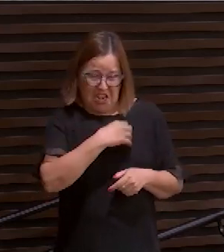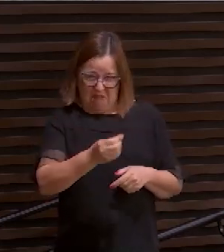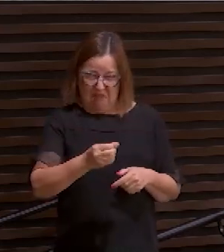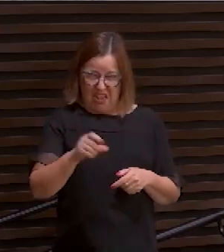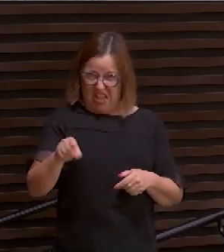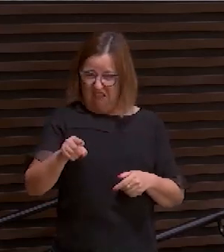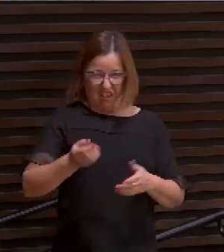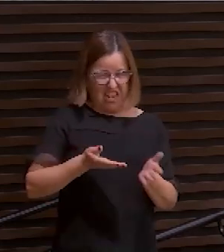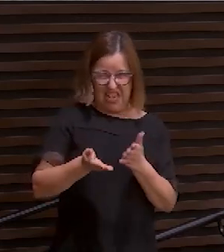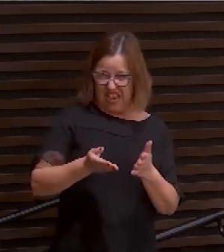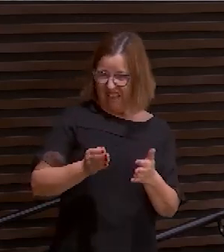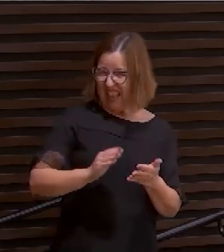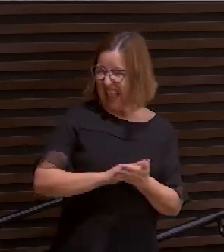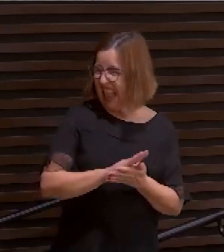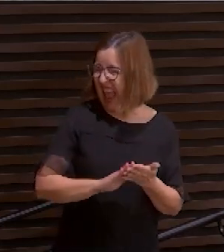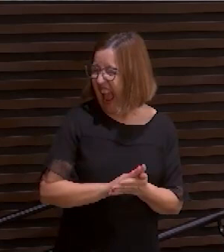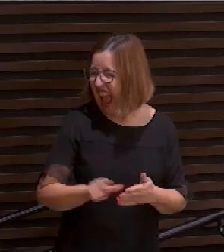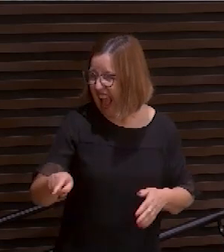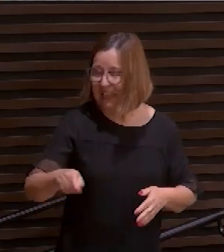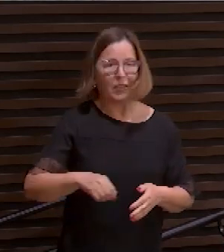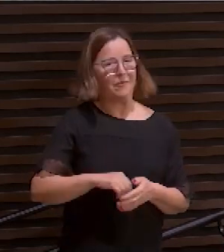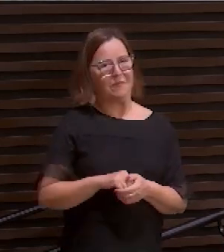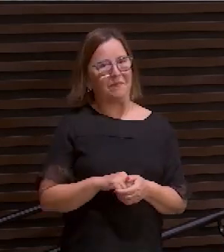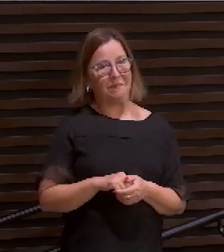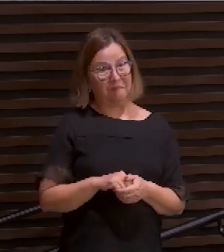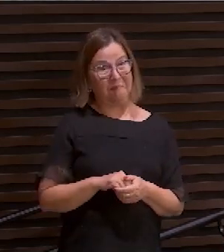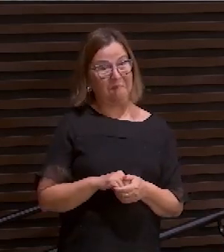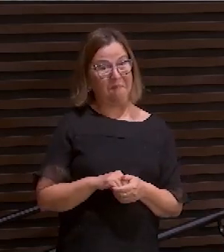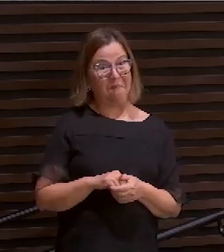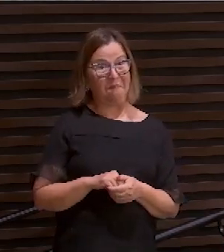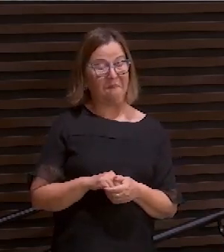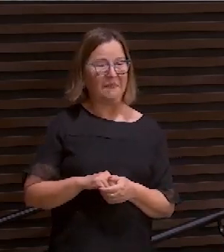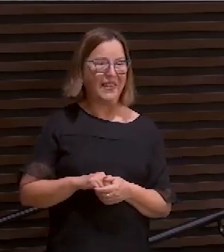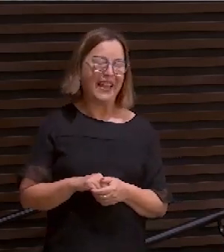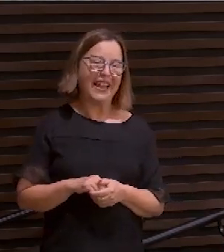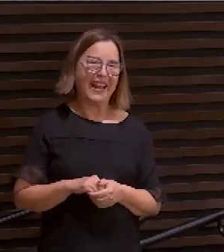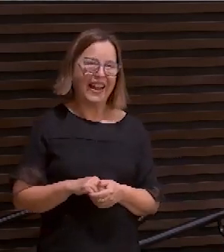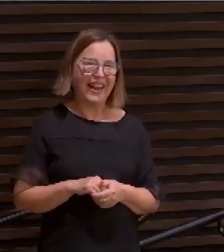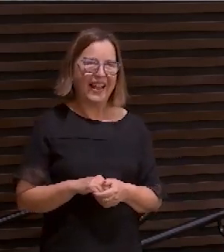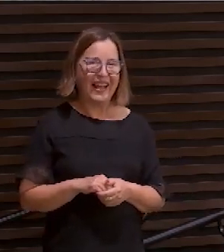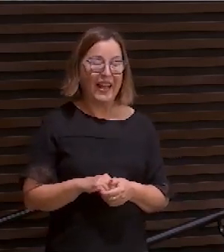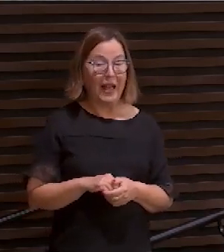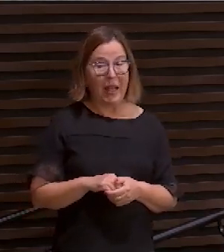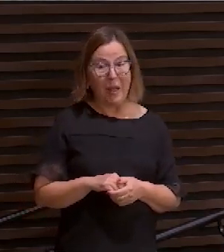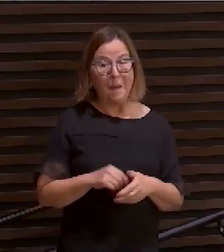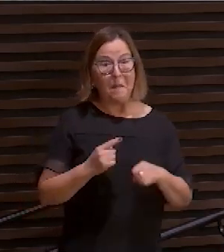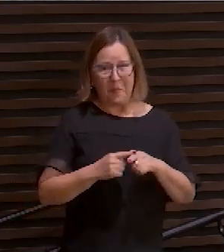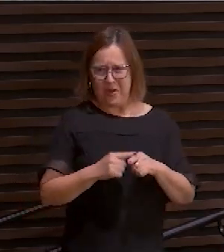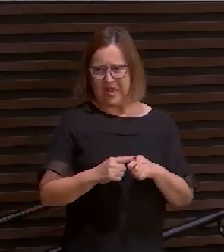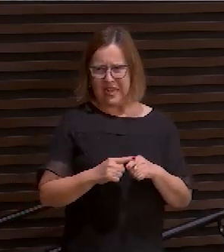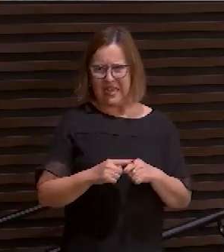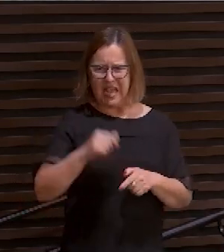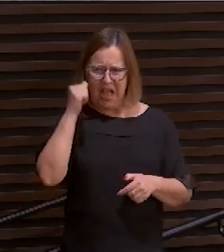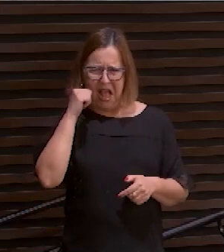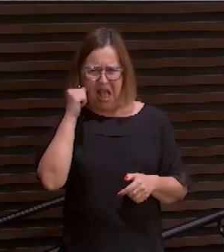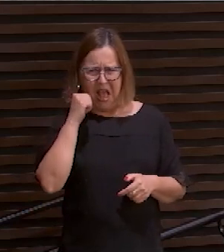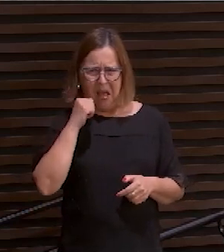base da contraposição. Quando o bicho está bravo, você tem que ir mais bravo